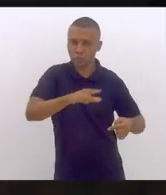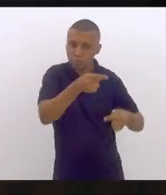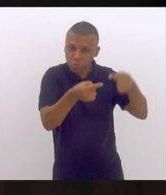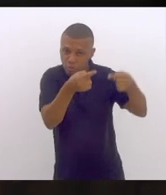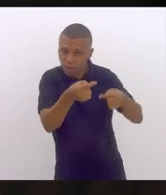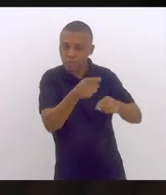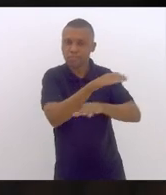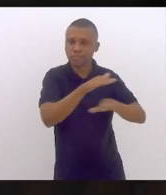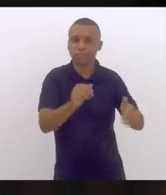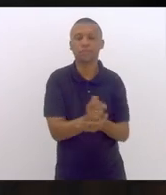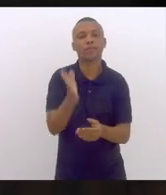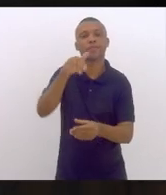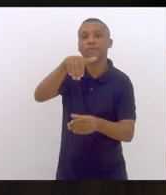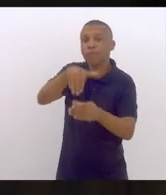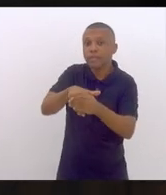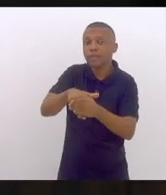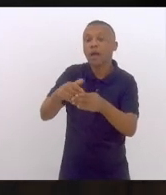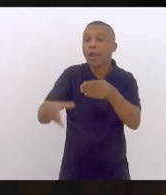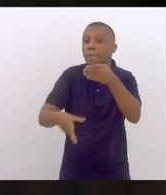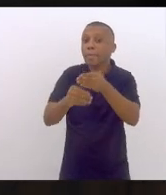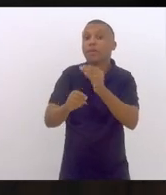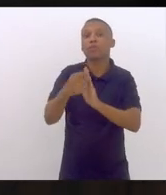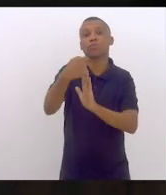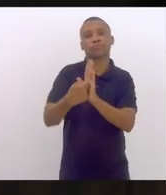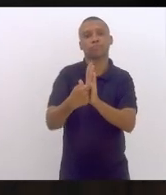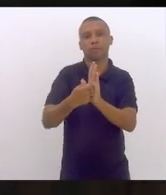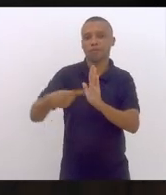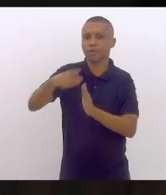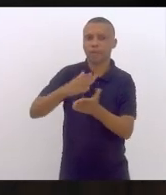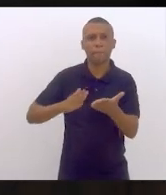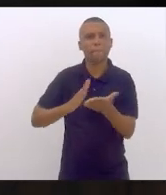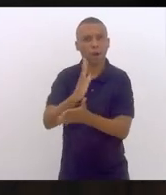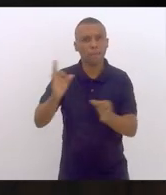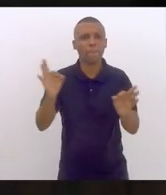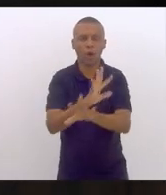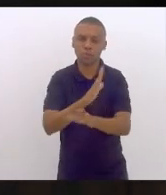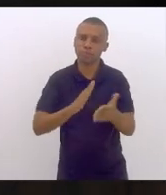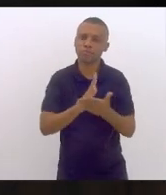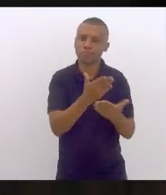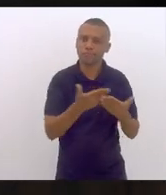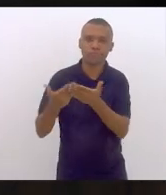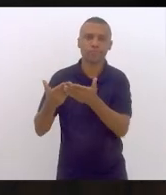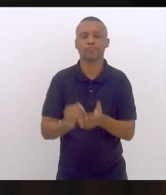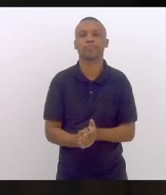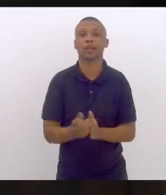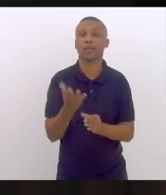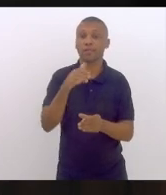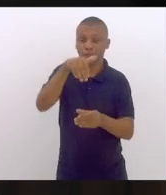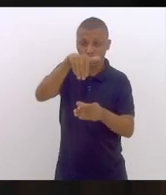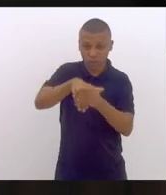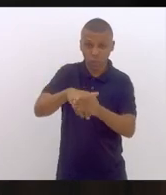em votação emenda de redação senhores que aprovam permaneça Como estão aprovado em votação